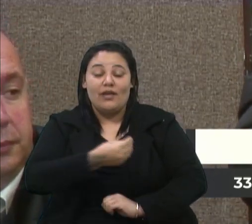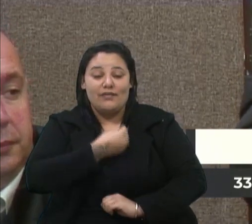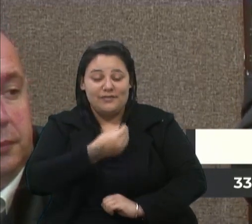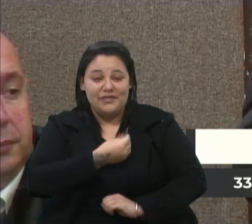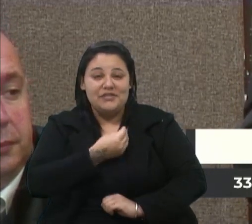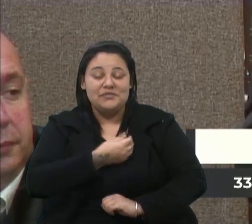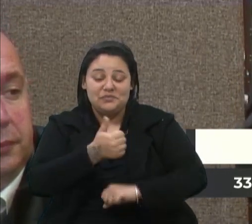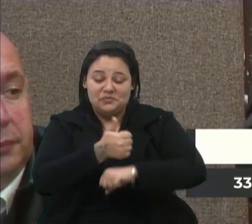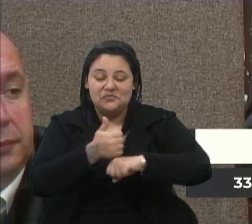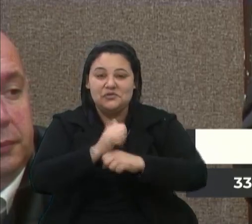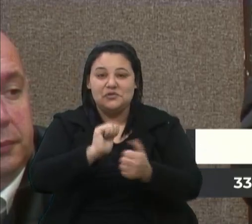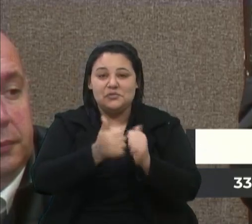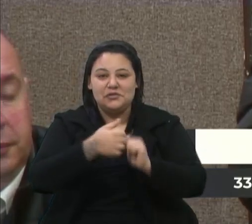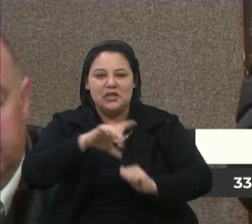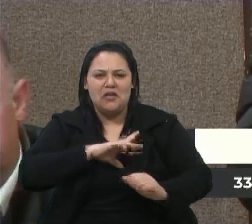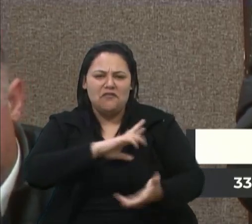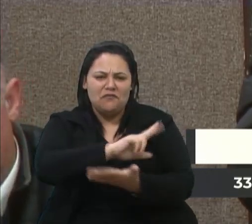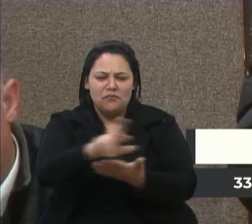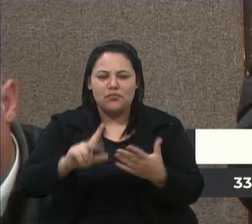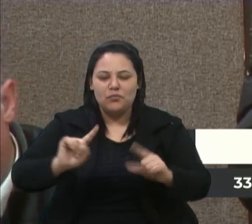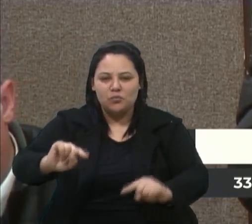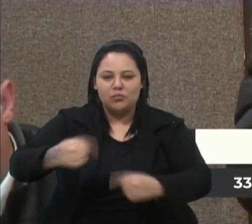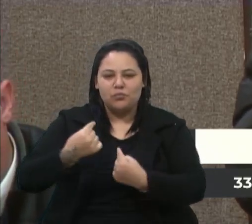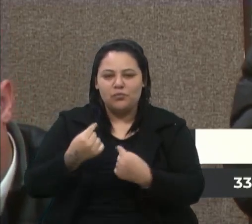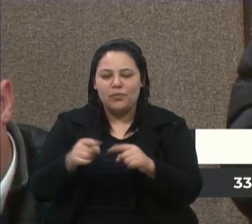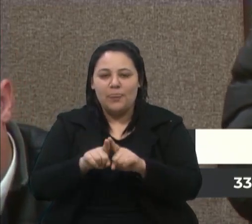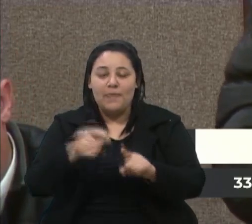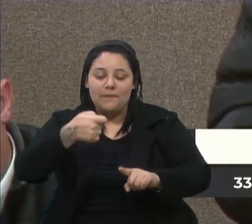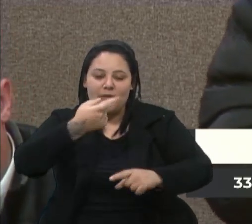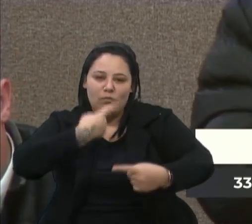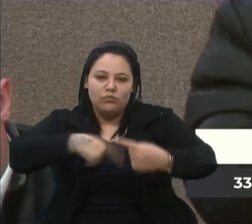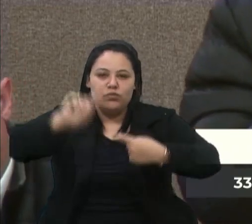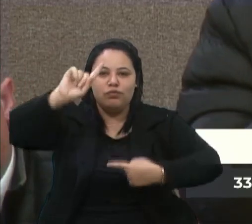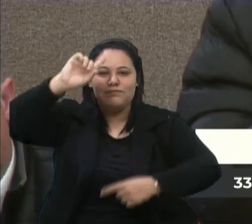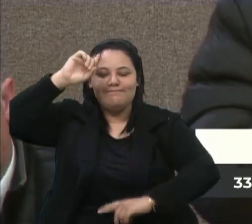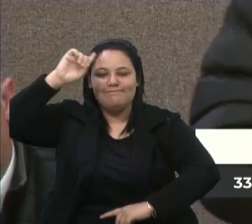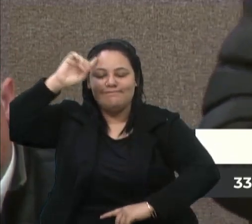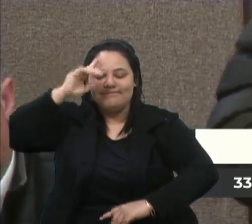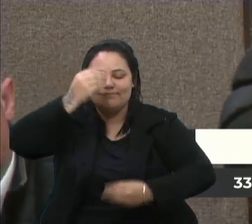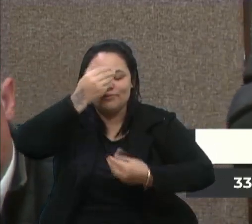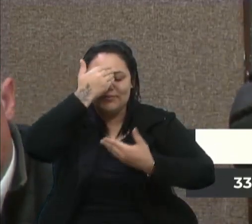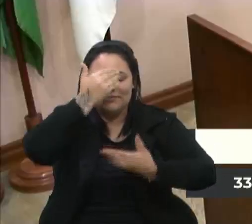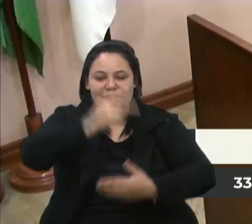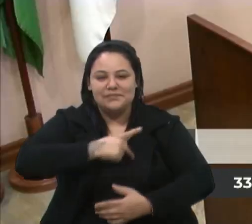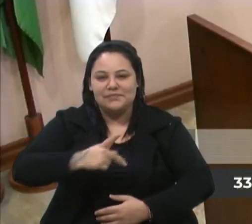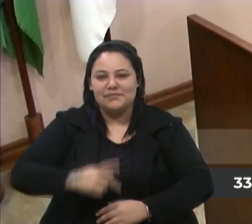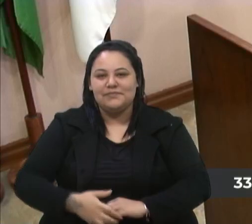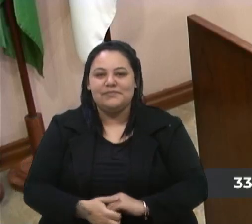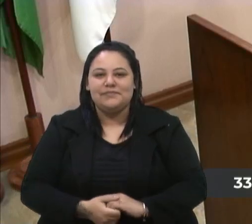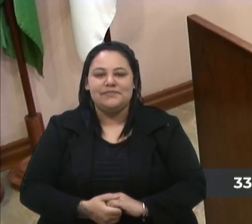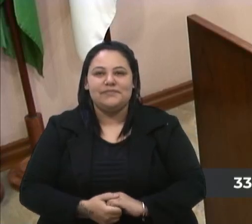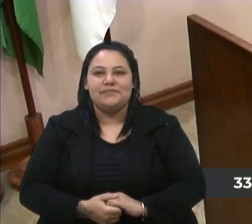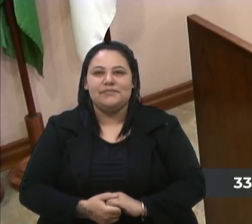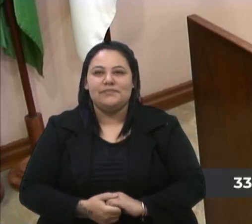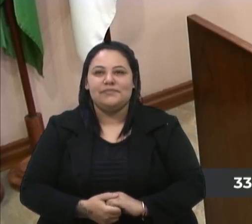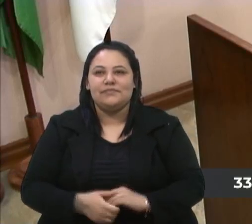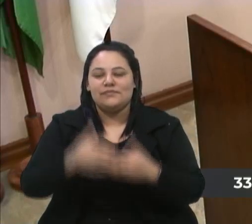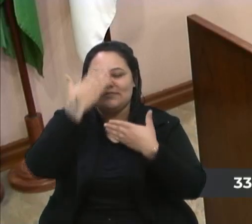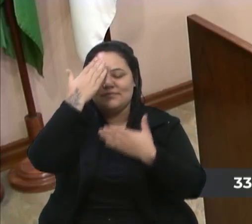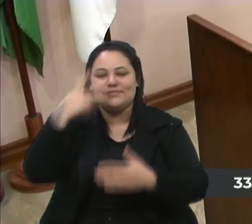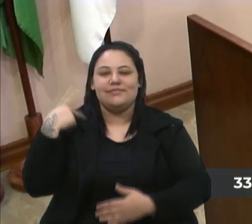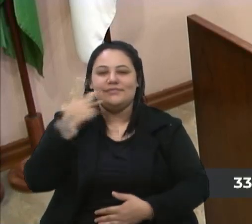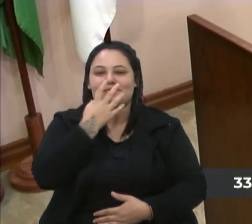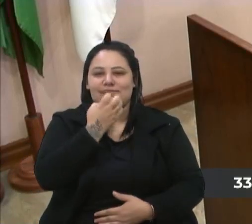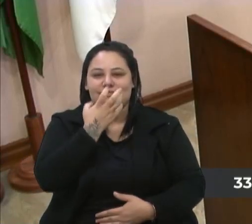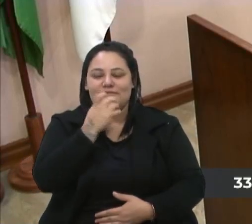esportista é movida por desafios a serem superados todos os dias. Obrigado, senhor presidente. Obrigado, vereador Camiles.